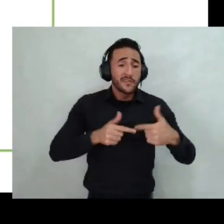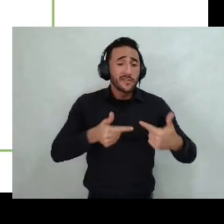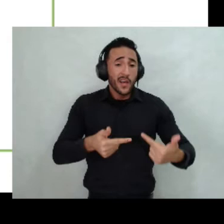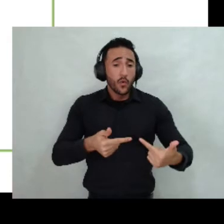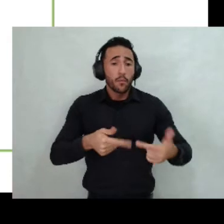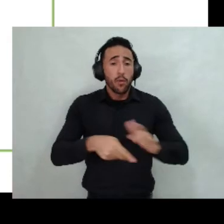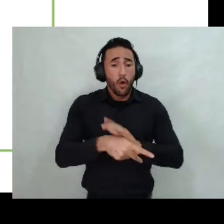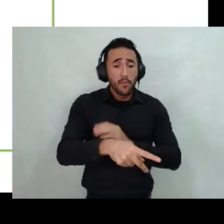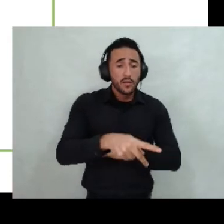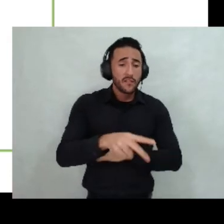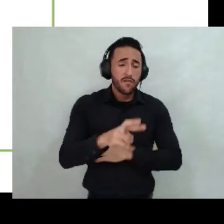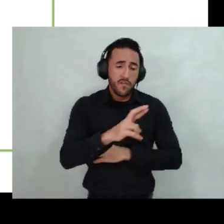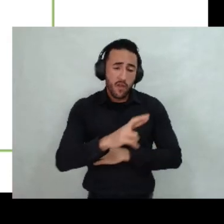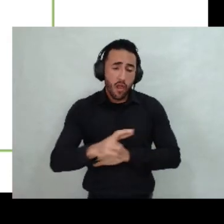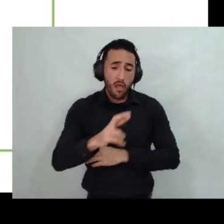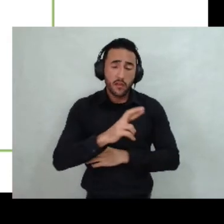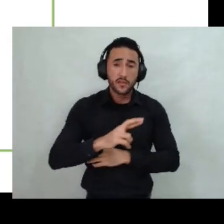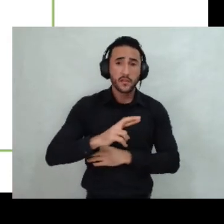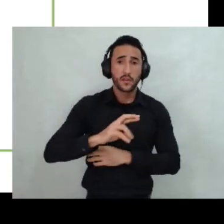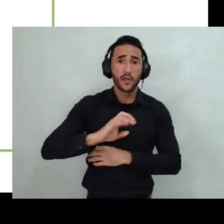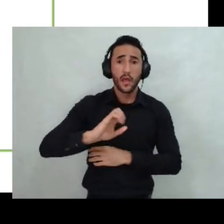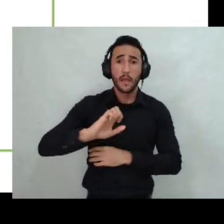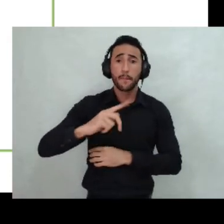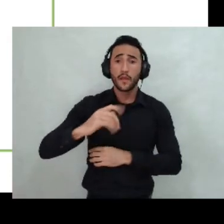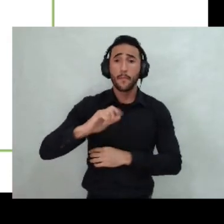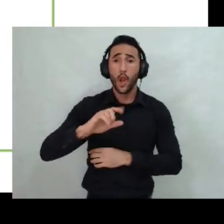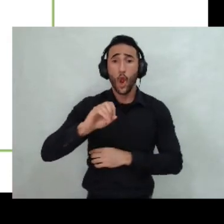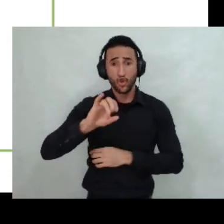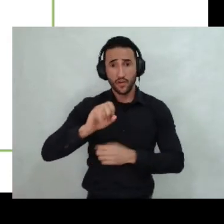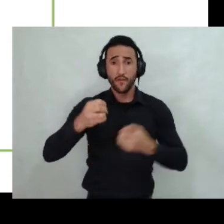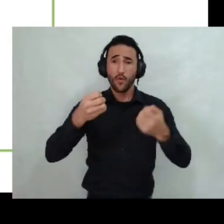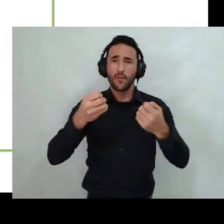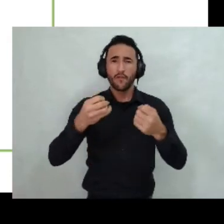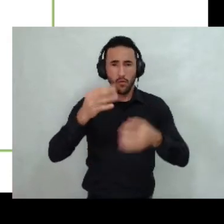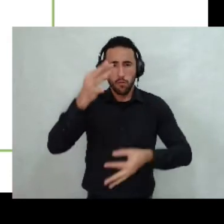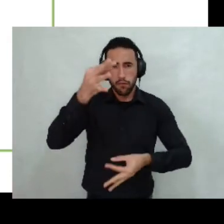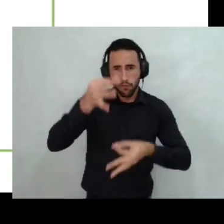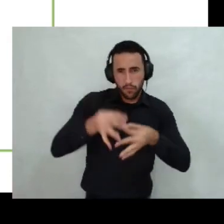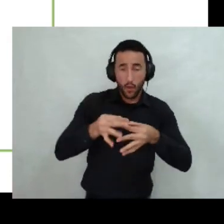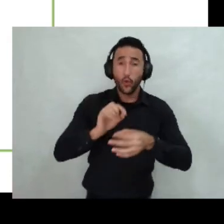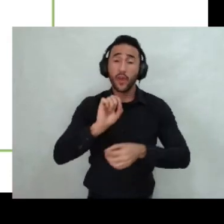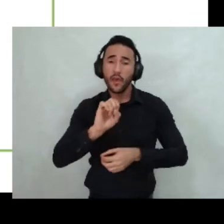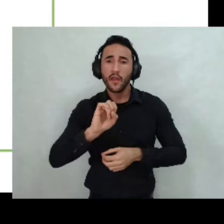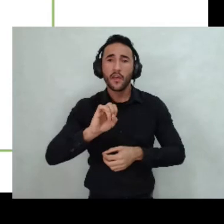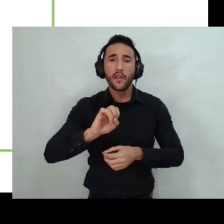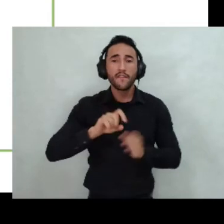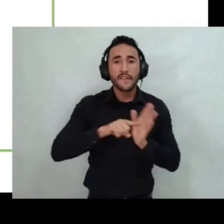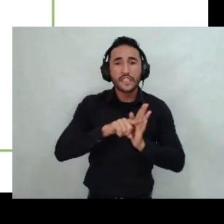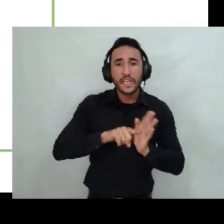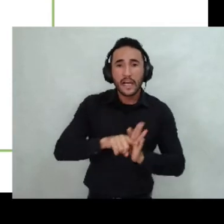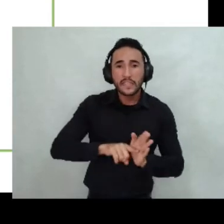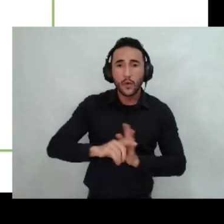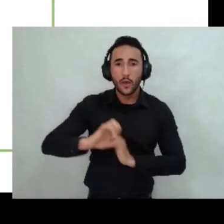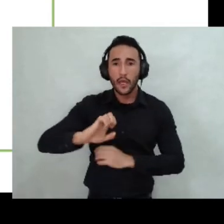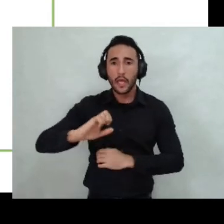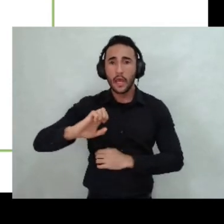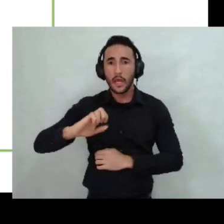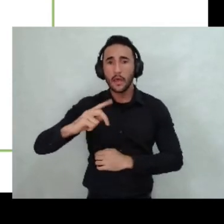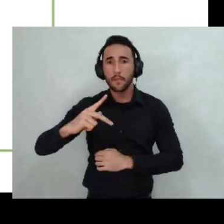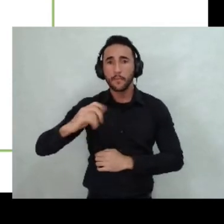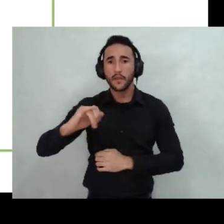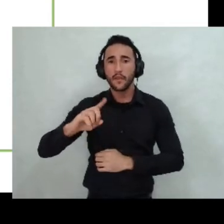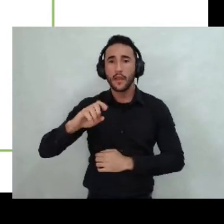epidemiológica. Então, deixa eu definir um pouquinho melhor o que nós estamos falando. Investigação epidemiológica de casos de epidemia são os estudos de